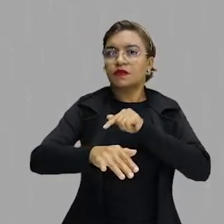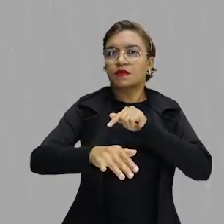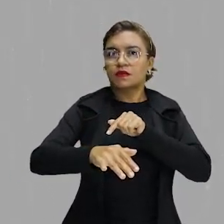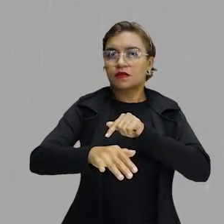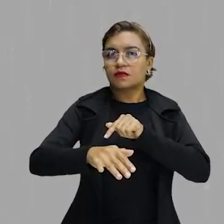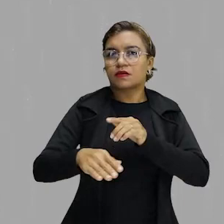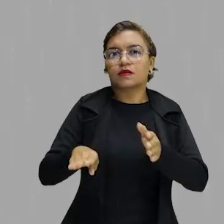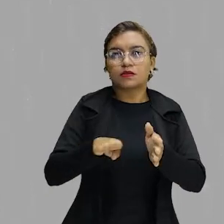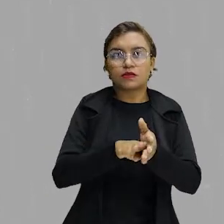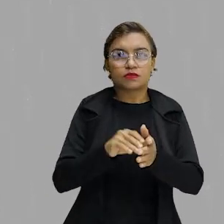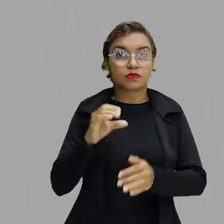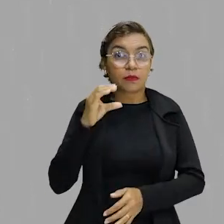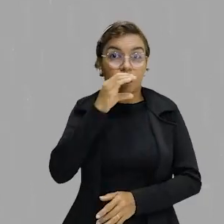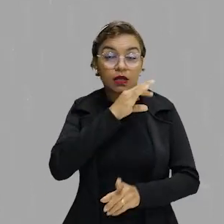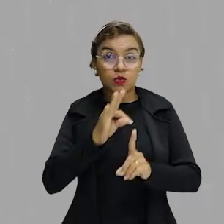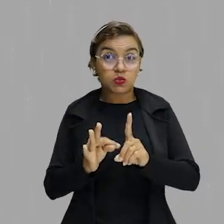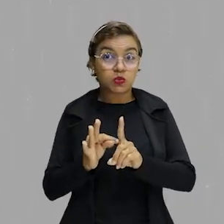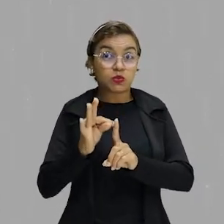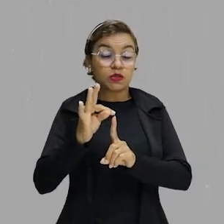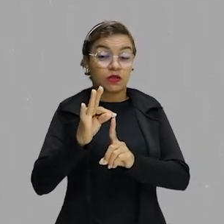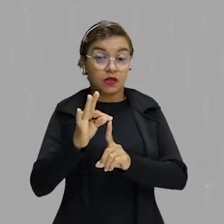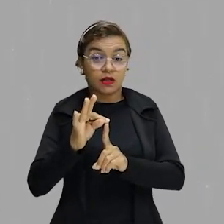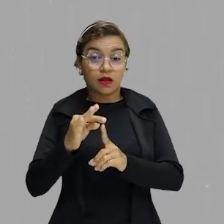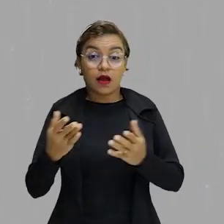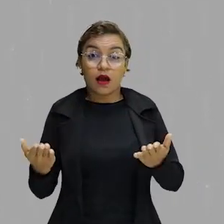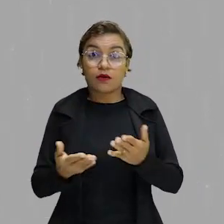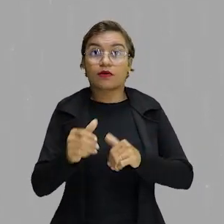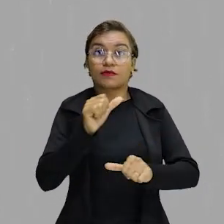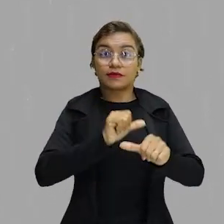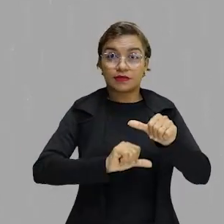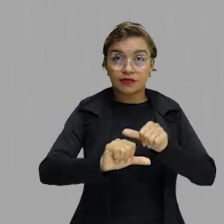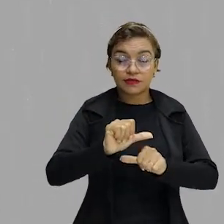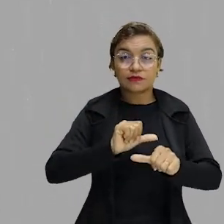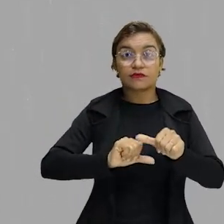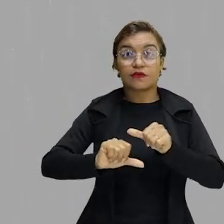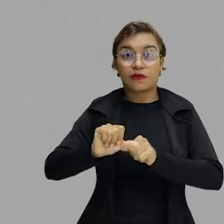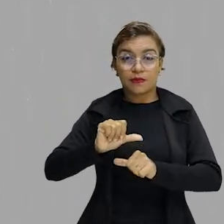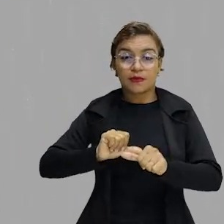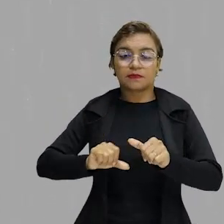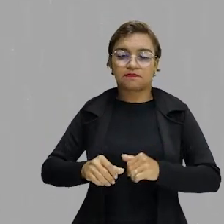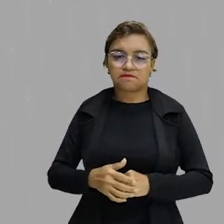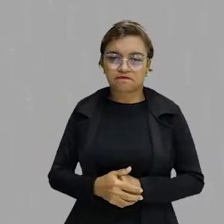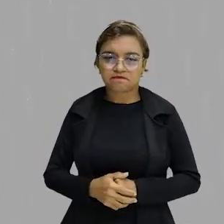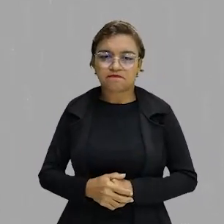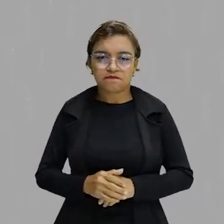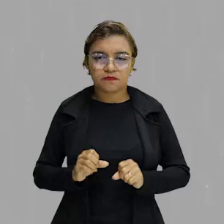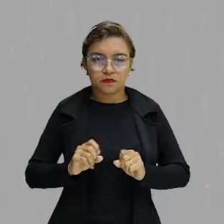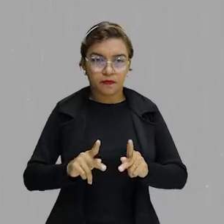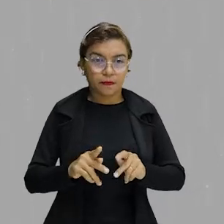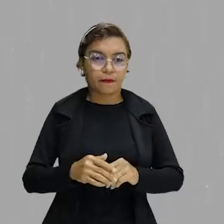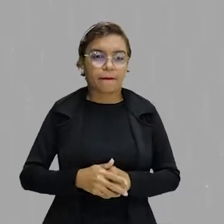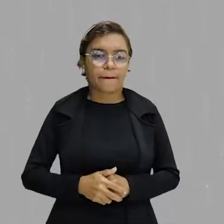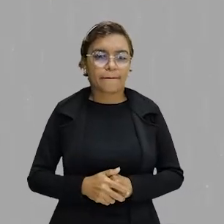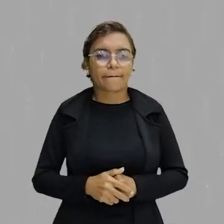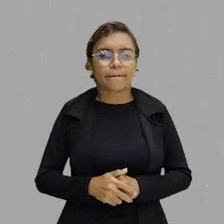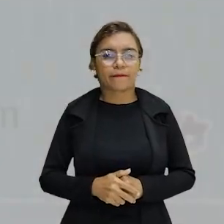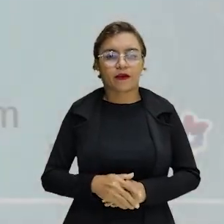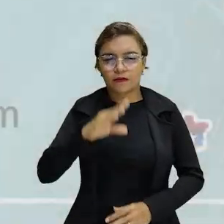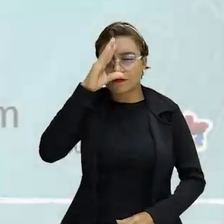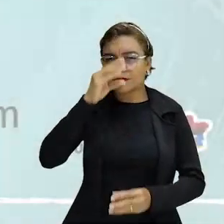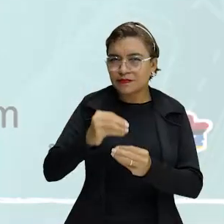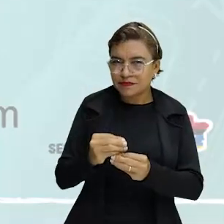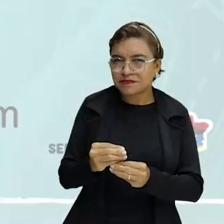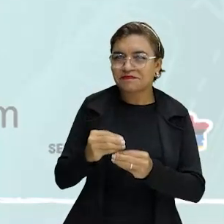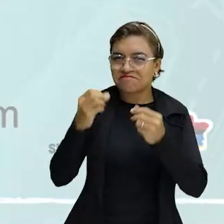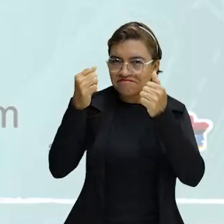chega em alta temperatura e ele vai se consolidar agora na temperatura e pressão do nosso ambiente. Beleza? Então, bora sintetizar isso aí,